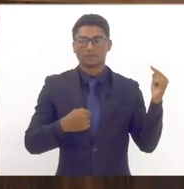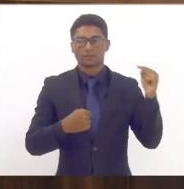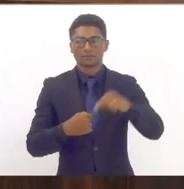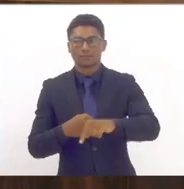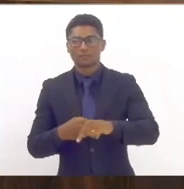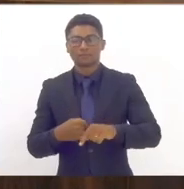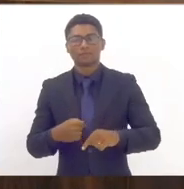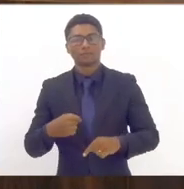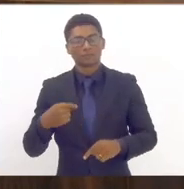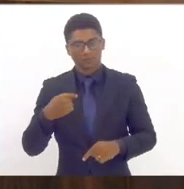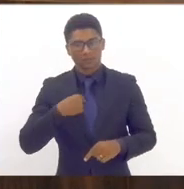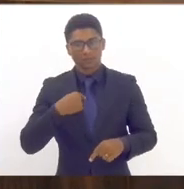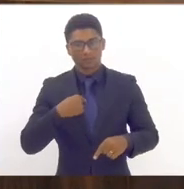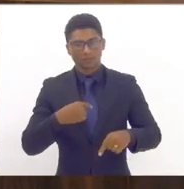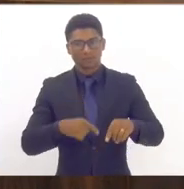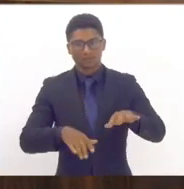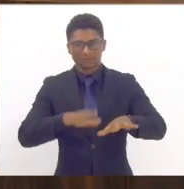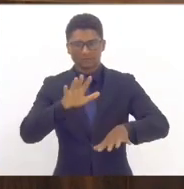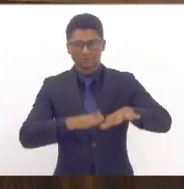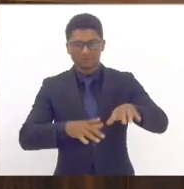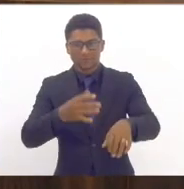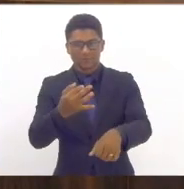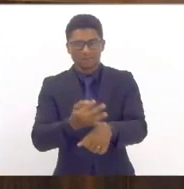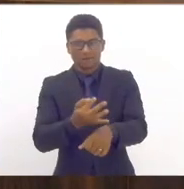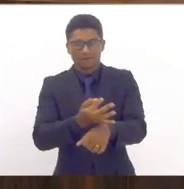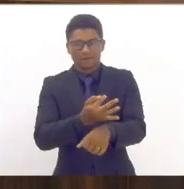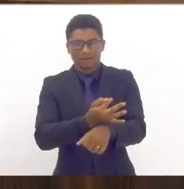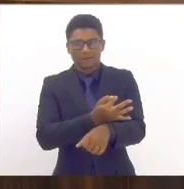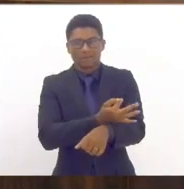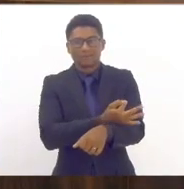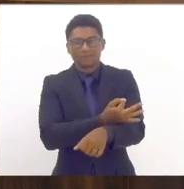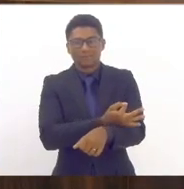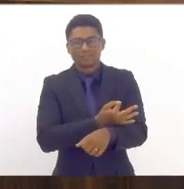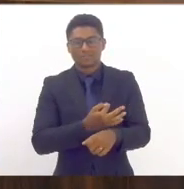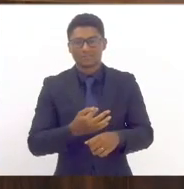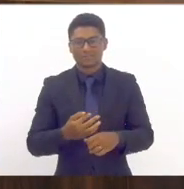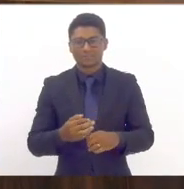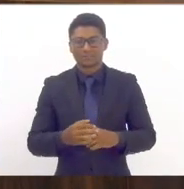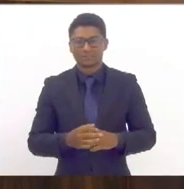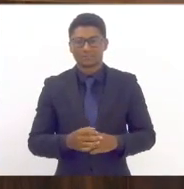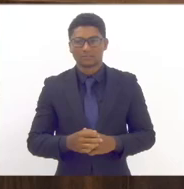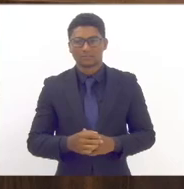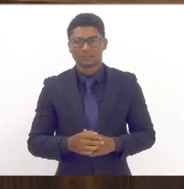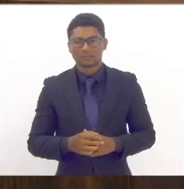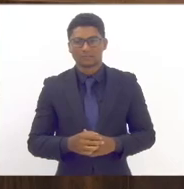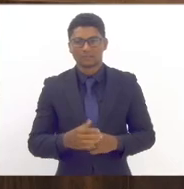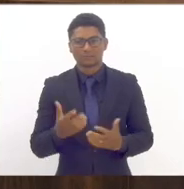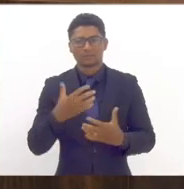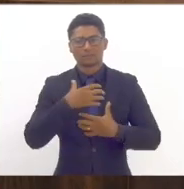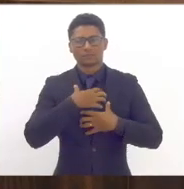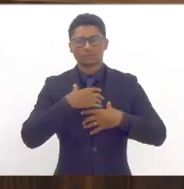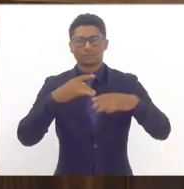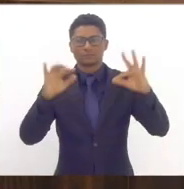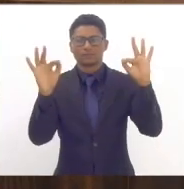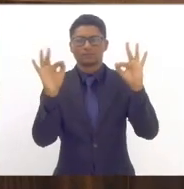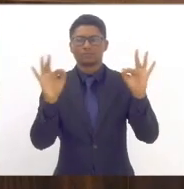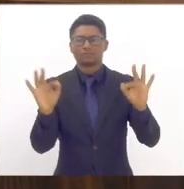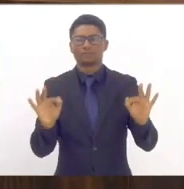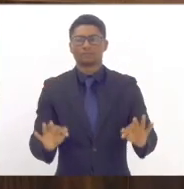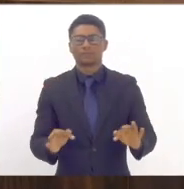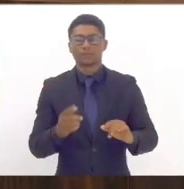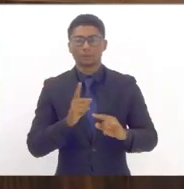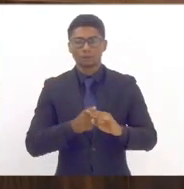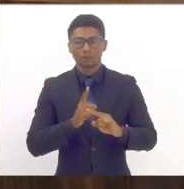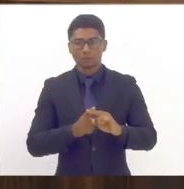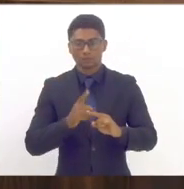pouco ausente dos nossos compromissos sociais. Fiquei muito, muito feliz pela lembrança e pela